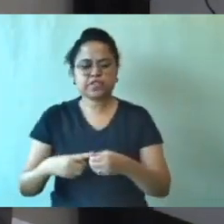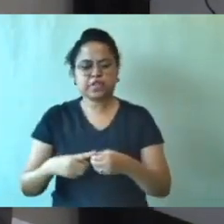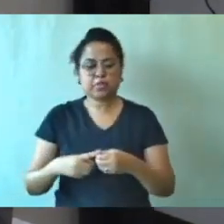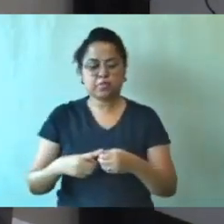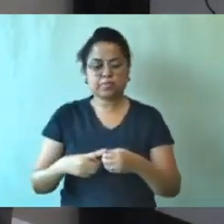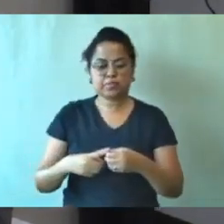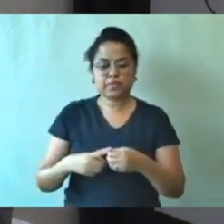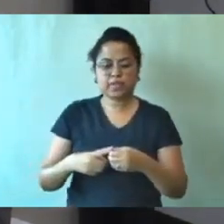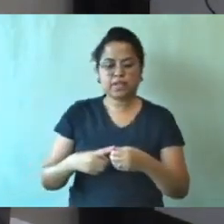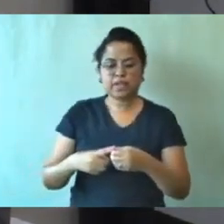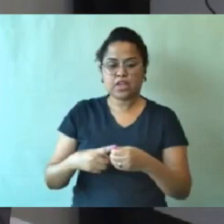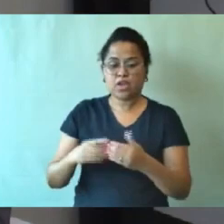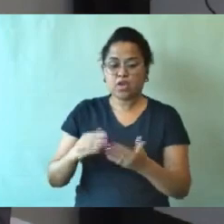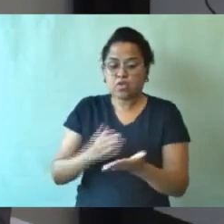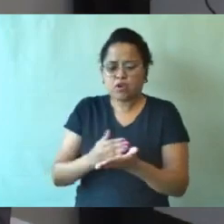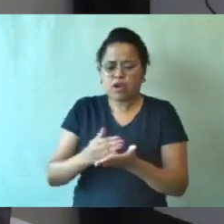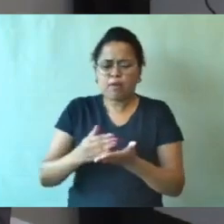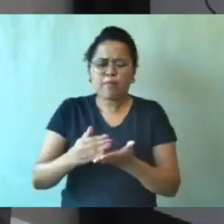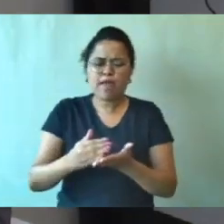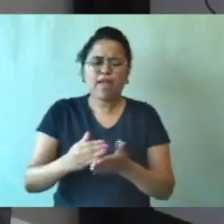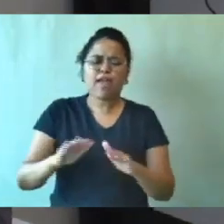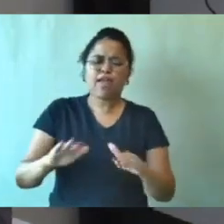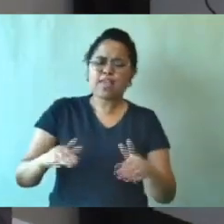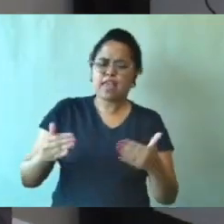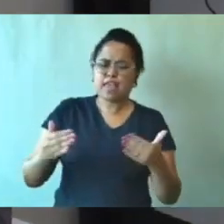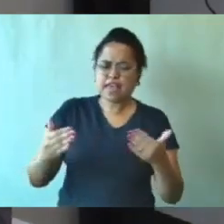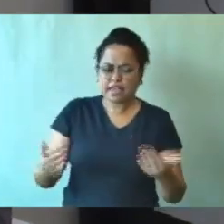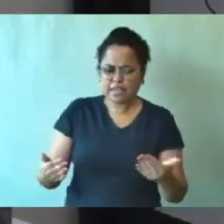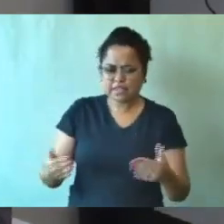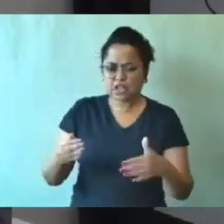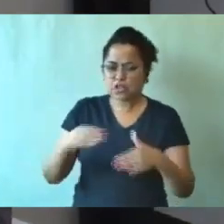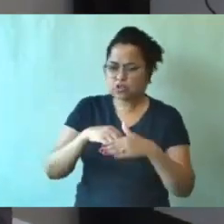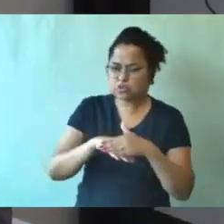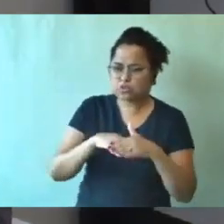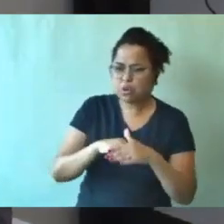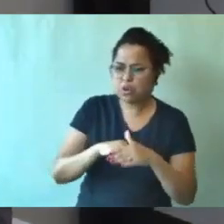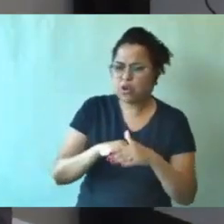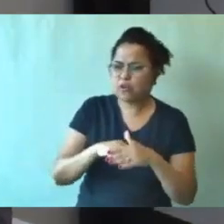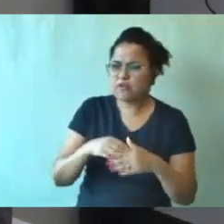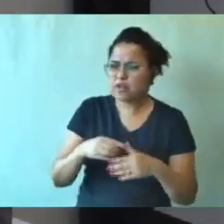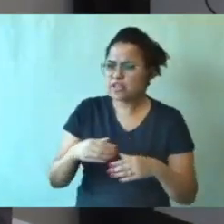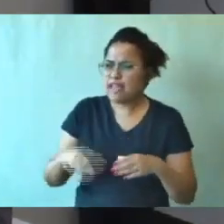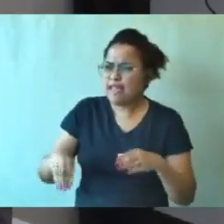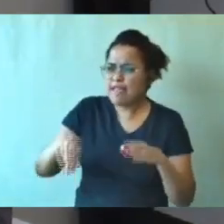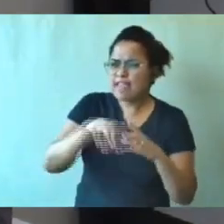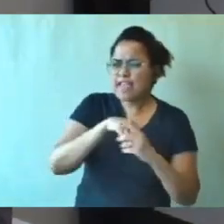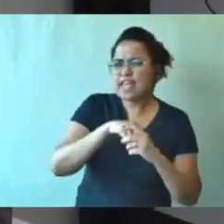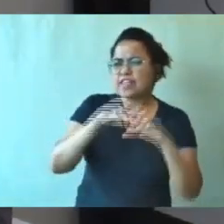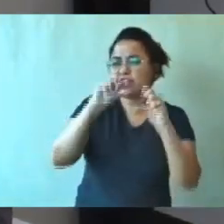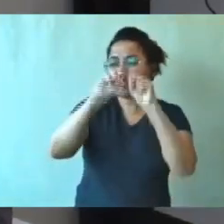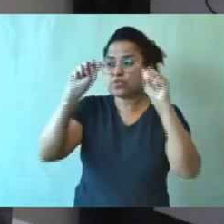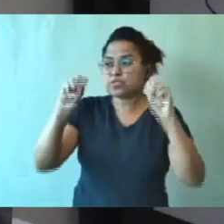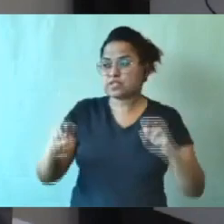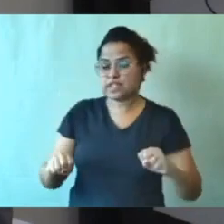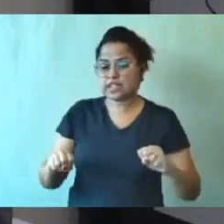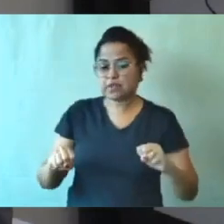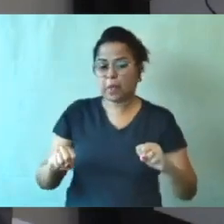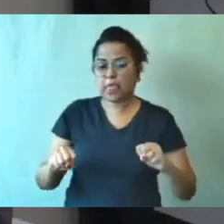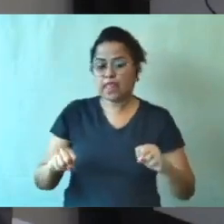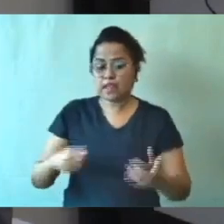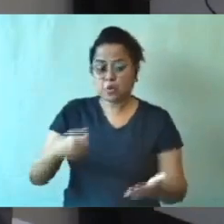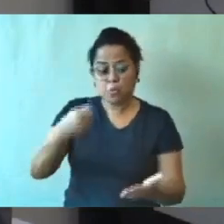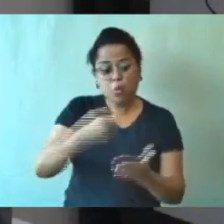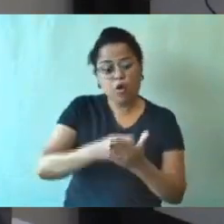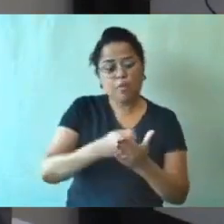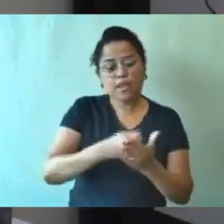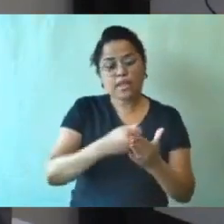público, então, começa a sair dos cofres do município e vai para dentro do sistema, nós temos, por obrigação de ofício, saber se todo